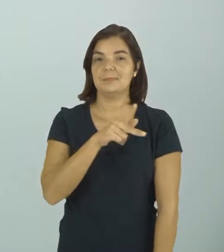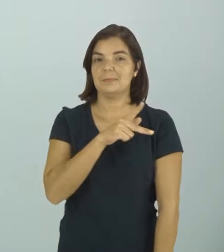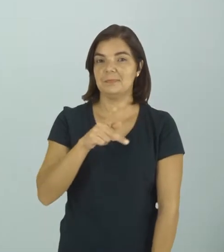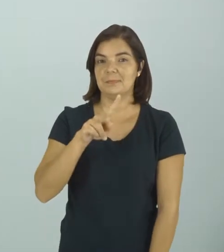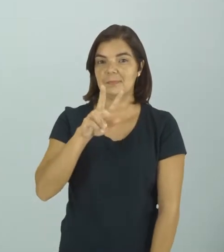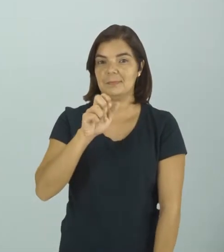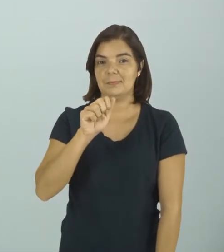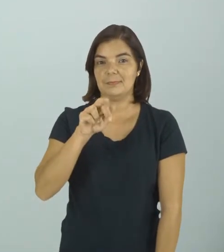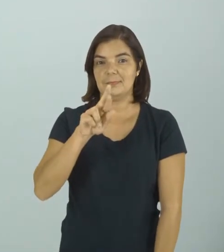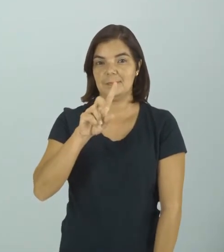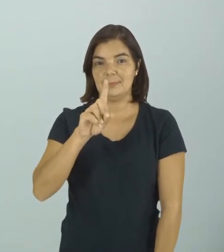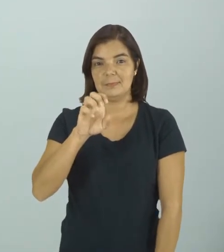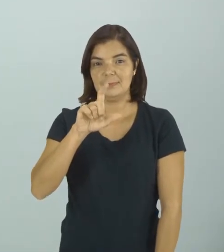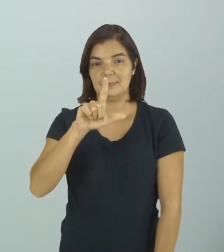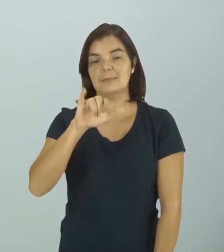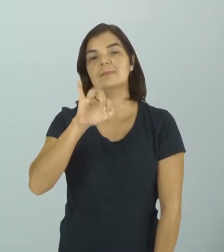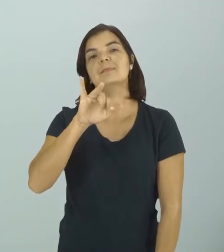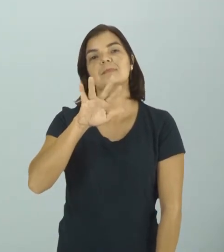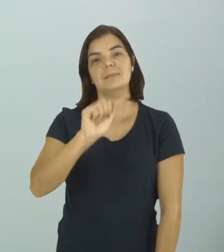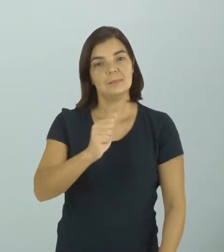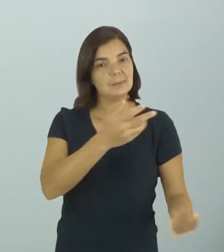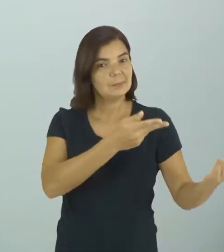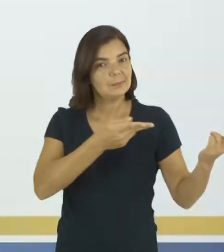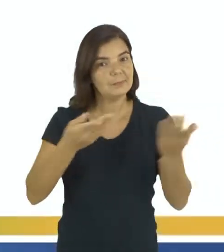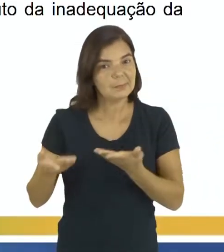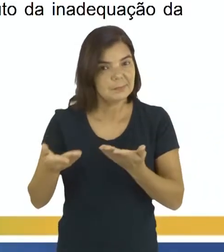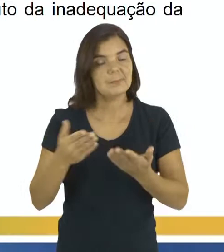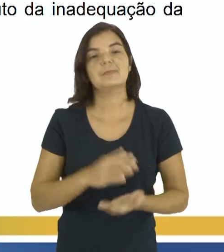professora Vanderleia. Sejam bem-vindos.